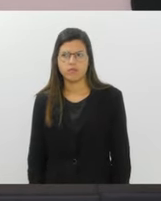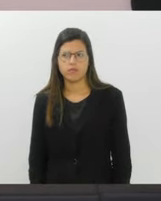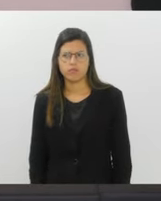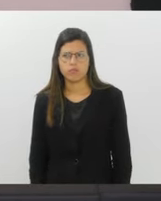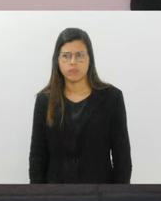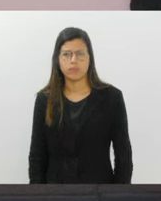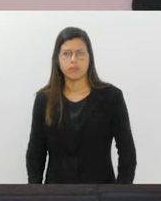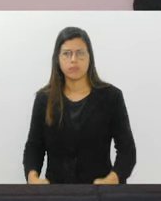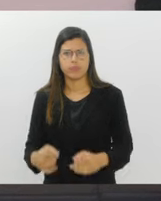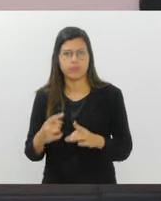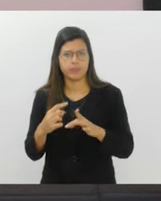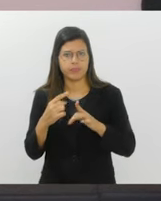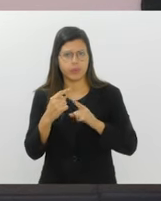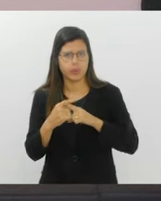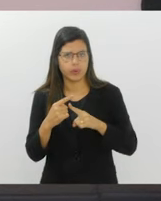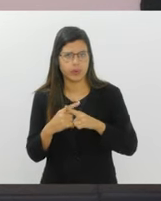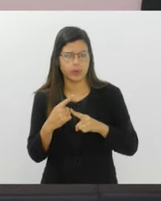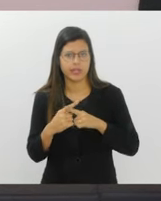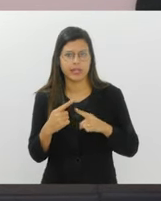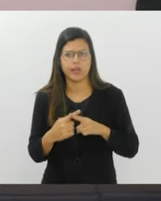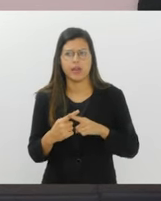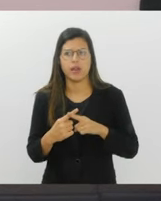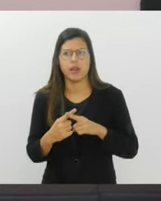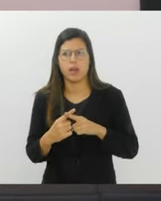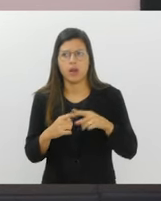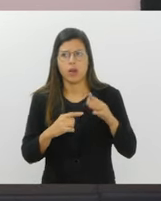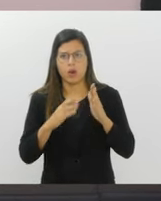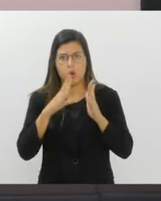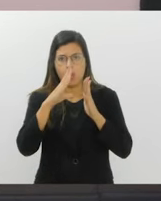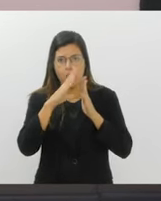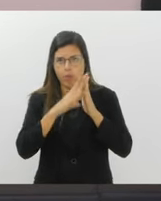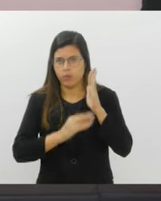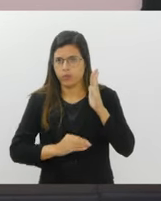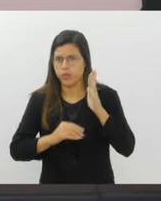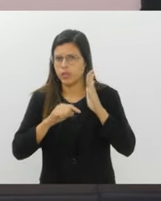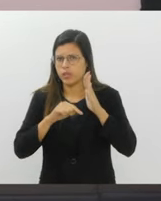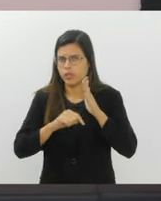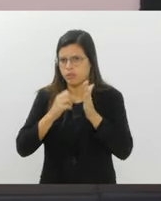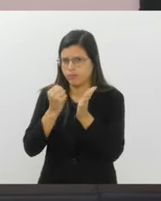Até porque a modelagem da concessão